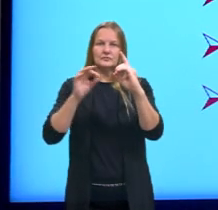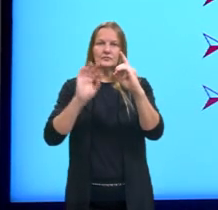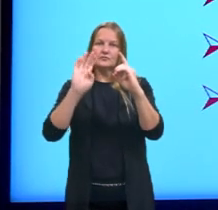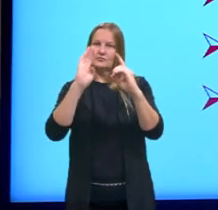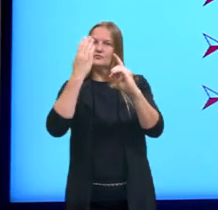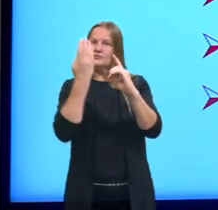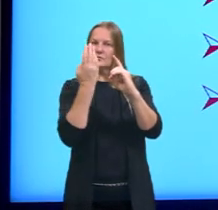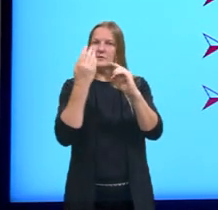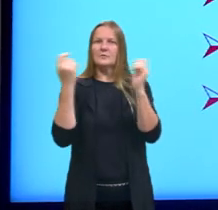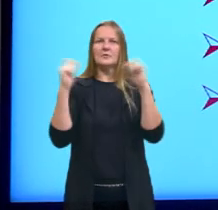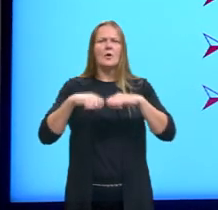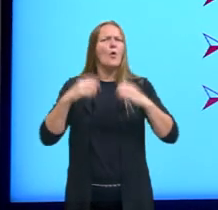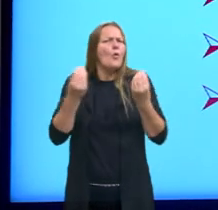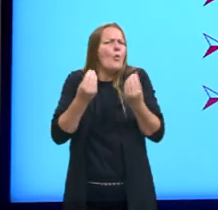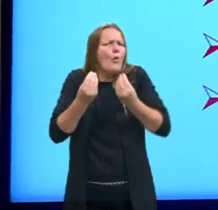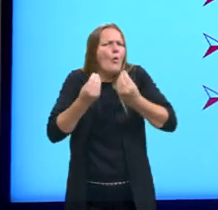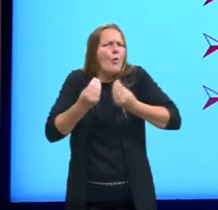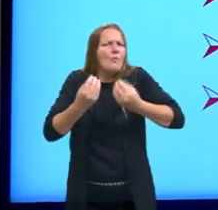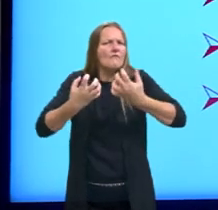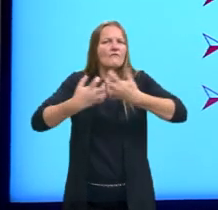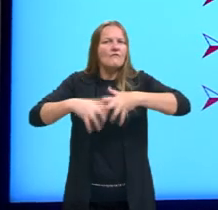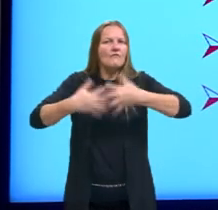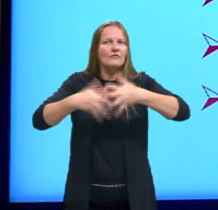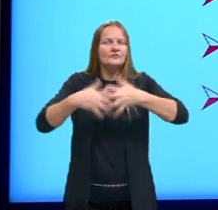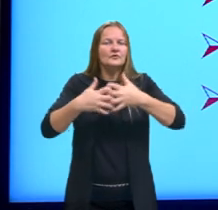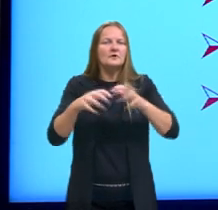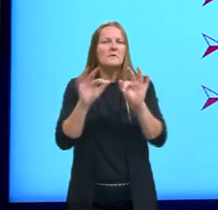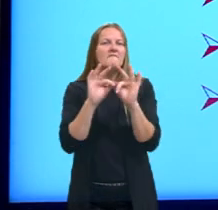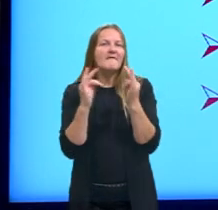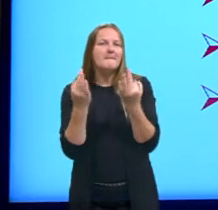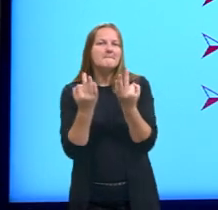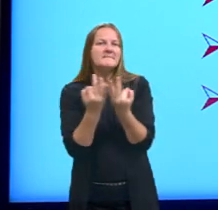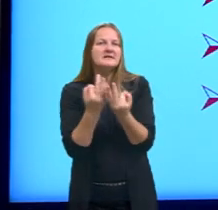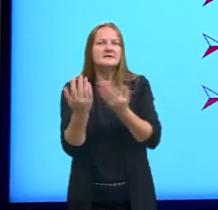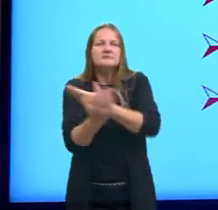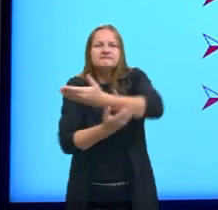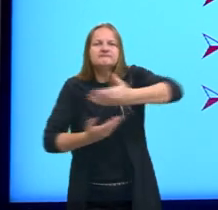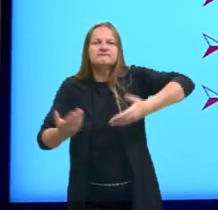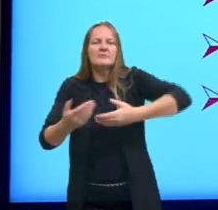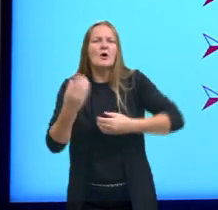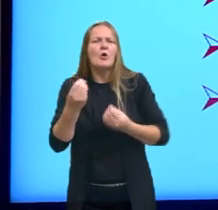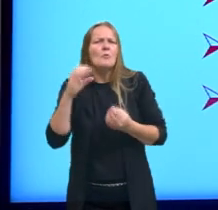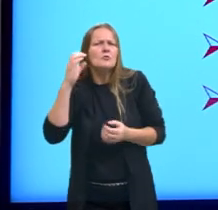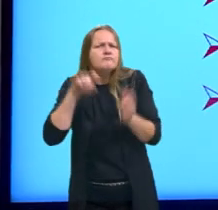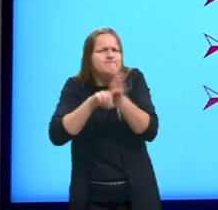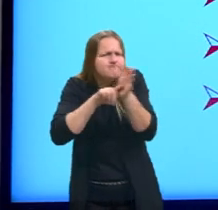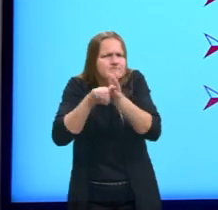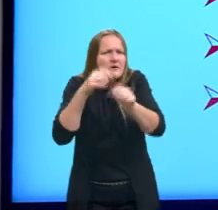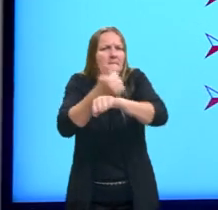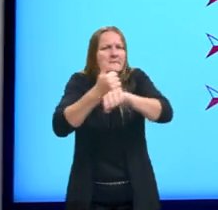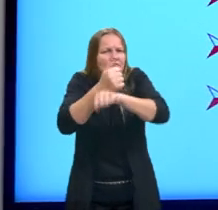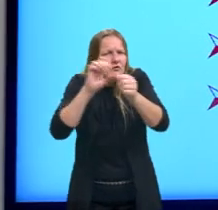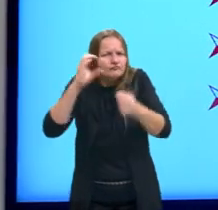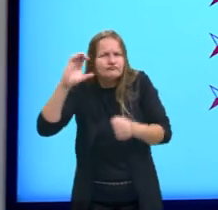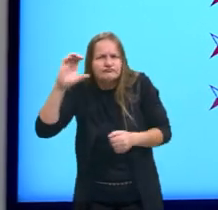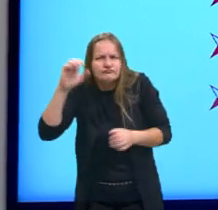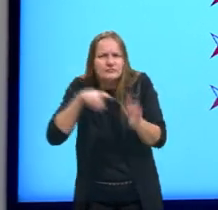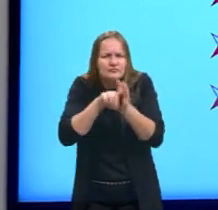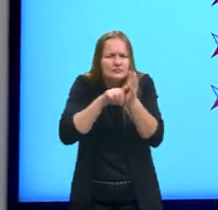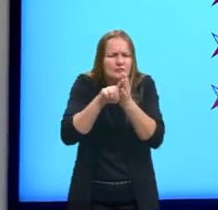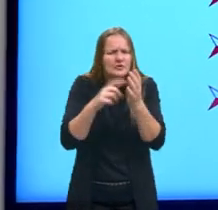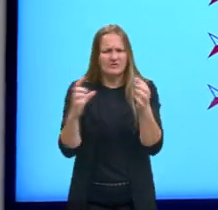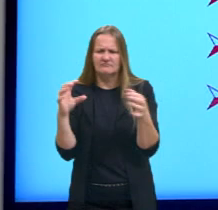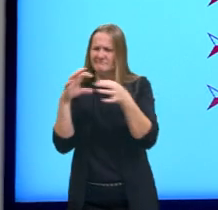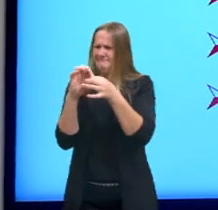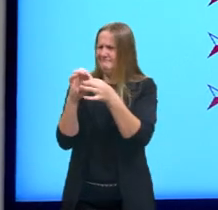como é que funciona esse parentesco né como é que cientistas foram lá e viram que Fulano é